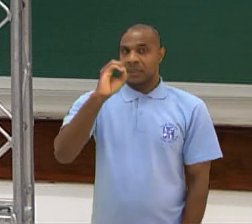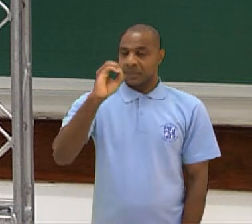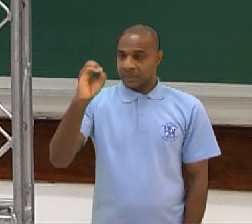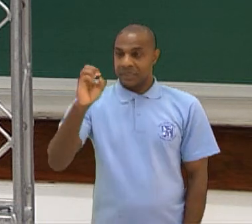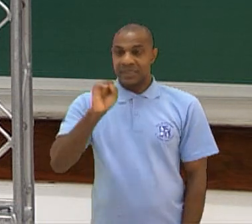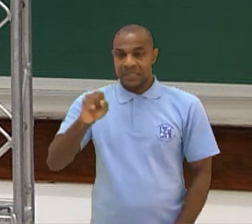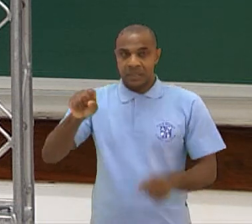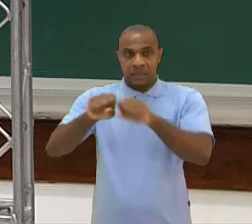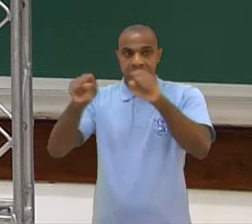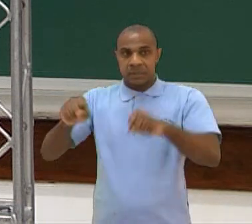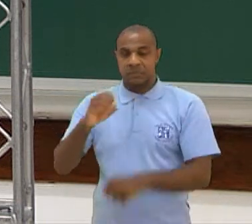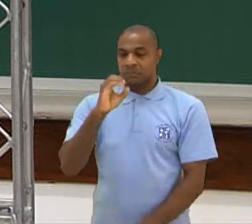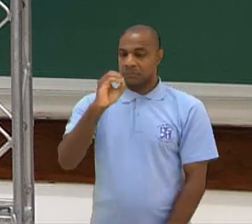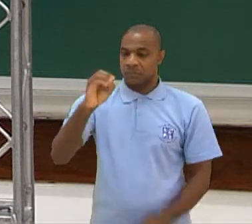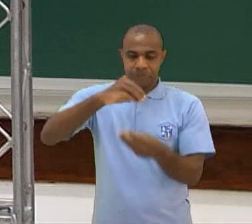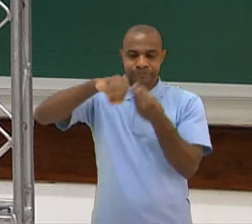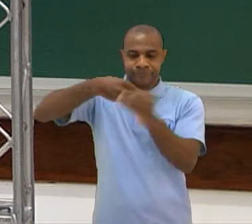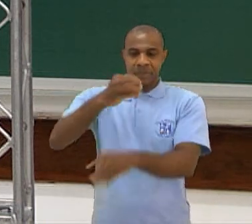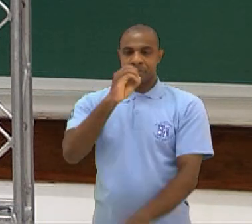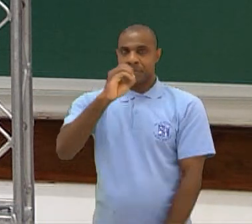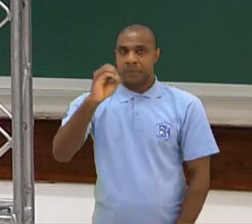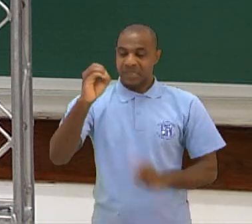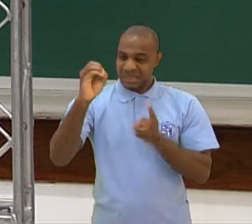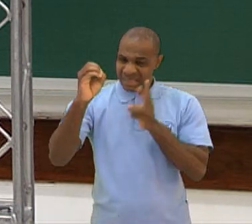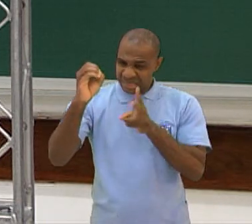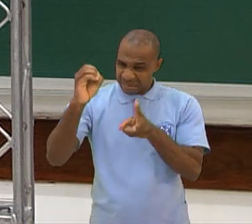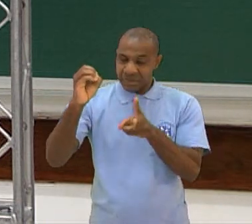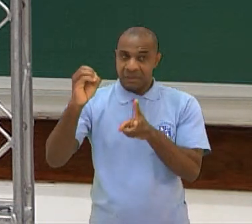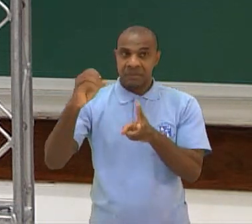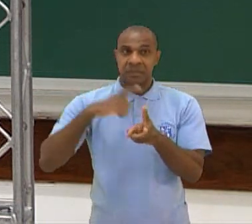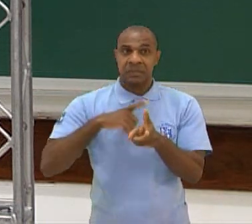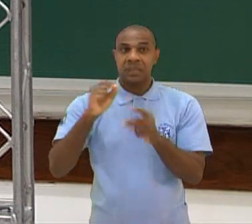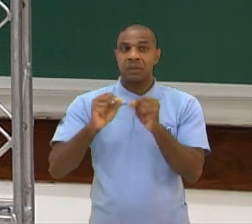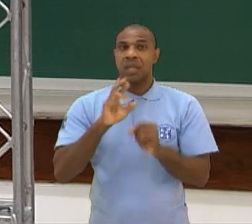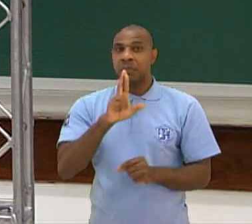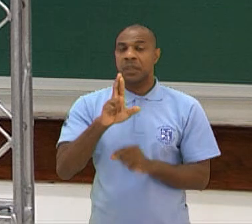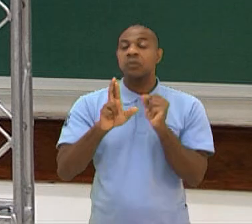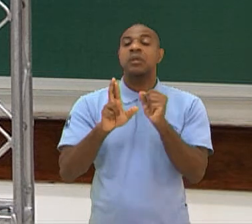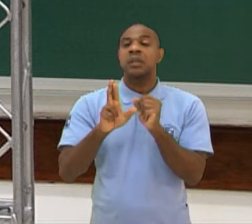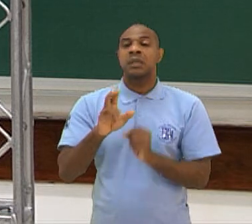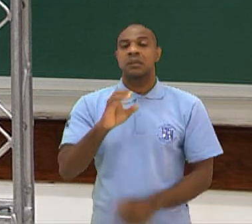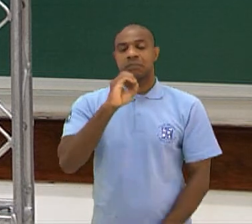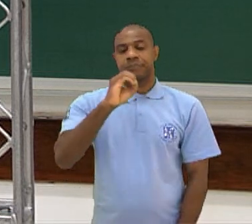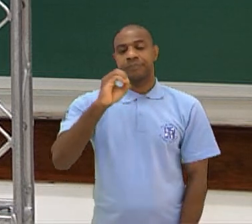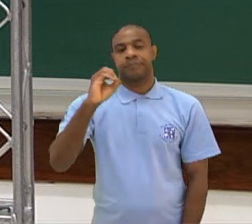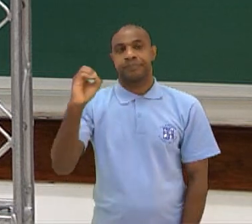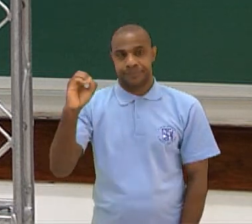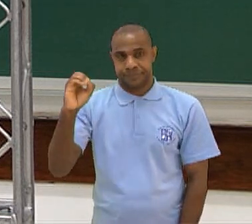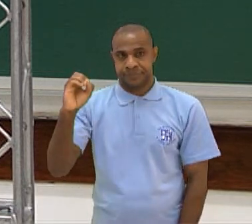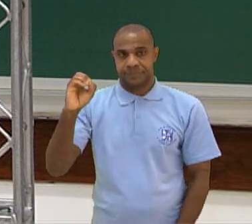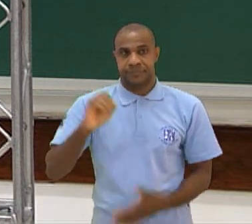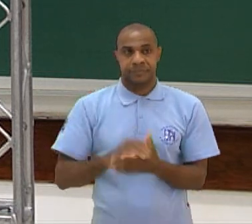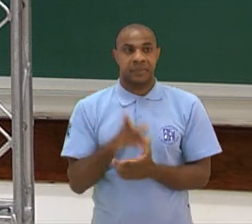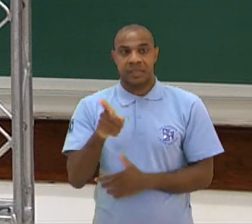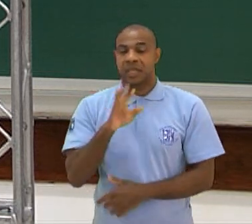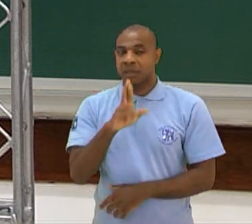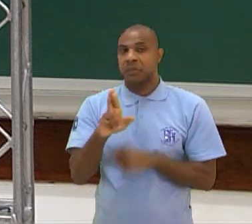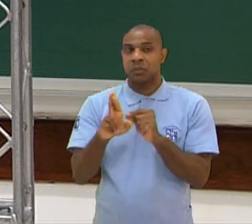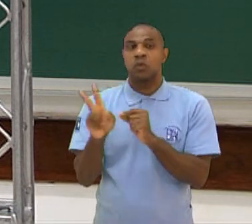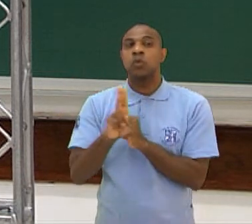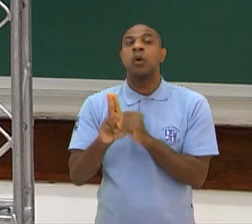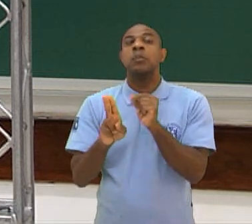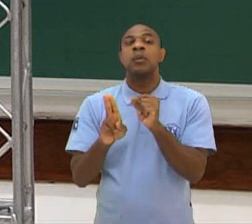eu mudar, fica 2 elevado a meio. Não é linear. Pessoal, o que você tem que olhar é o expoente